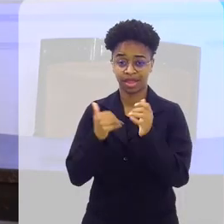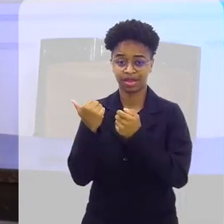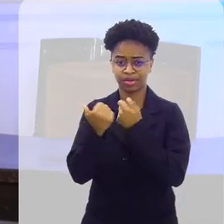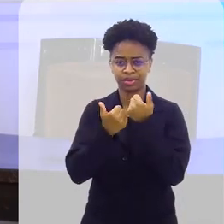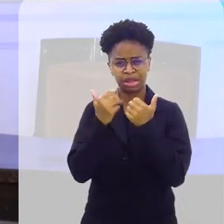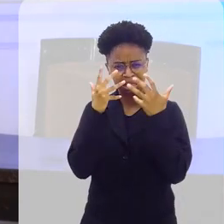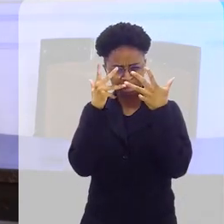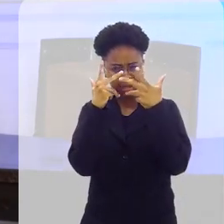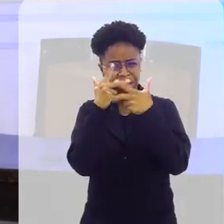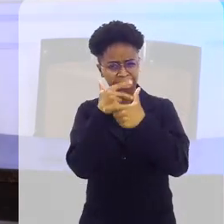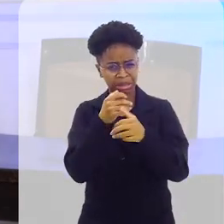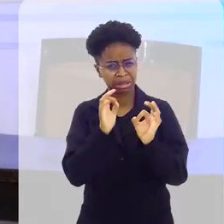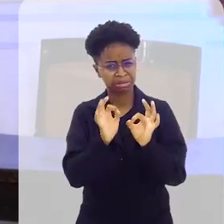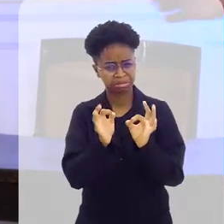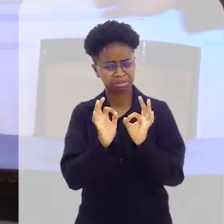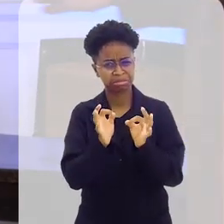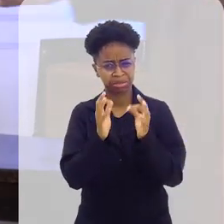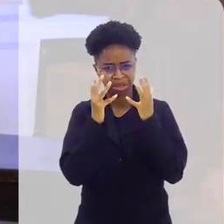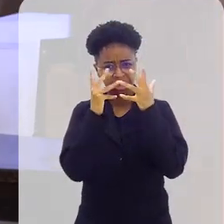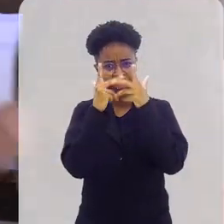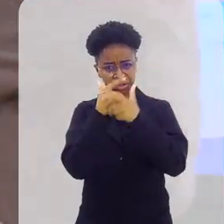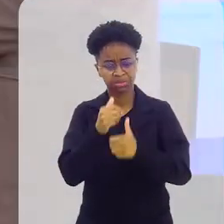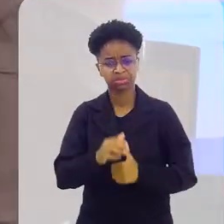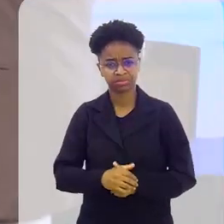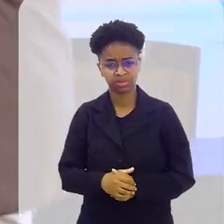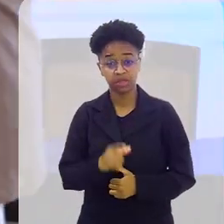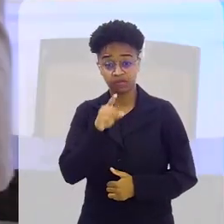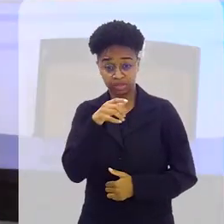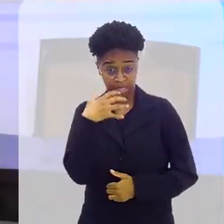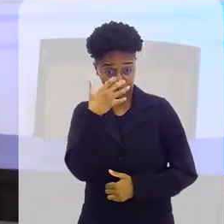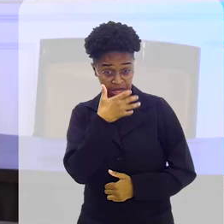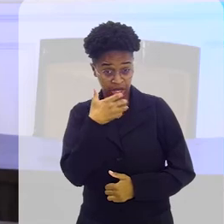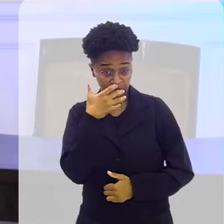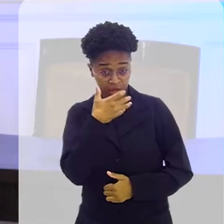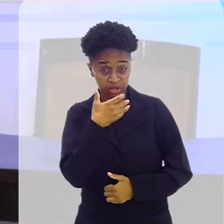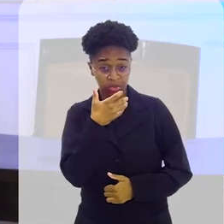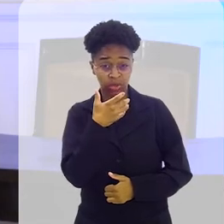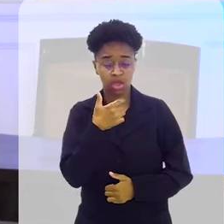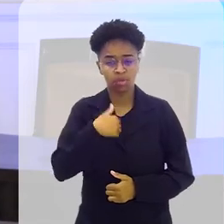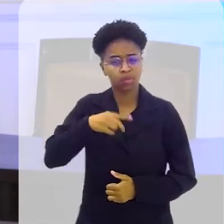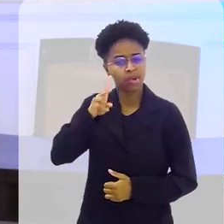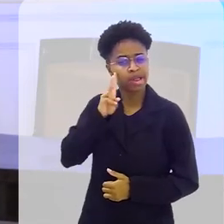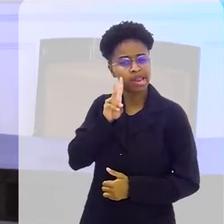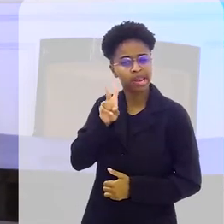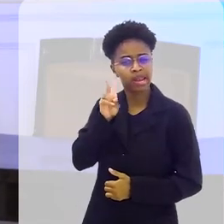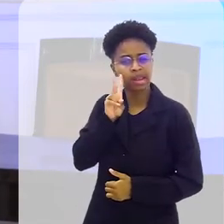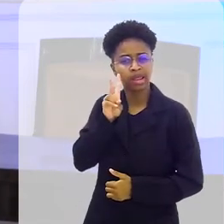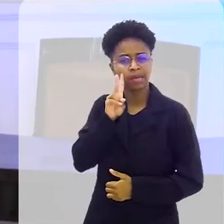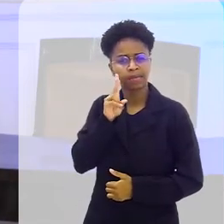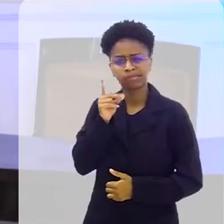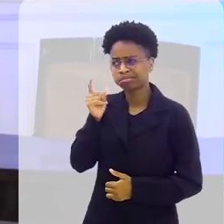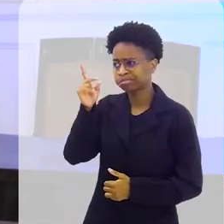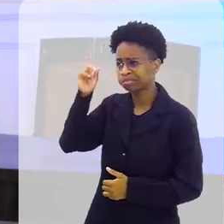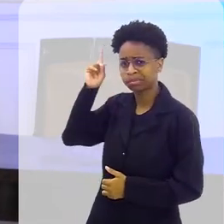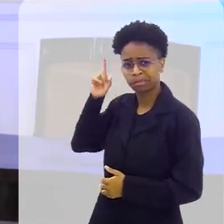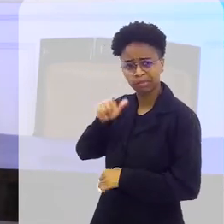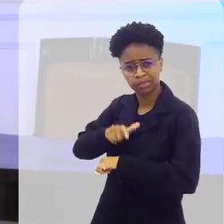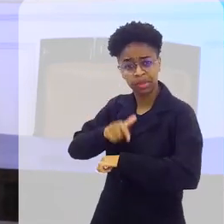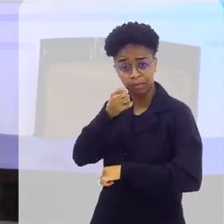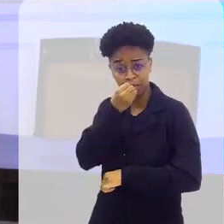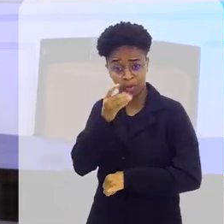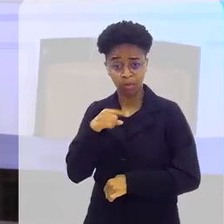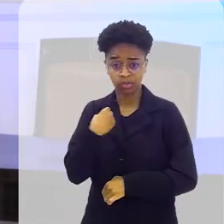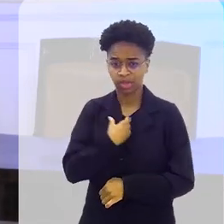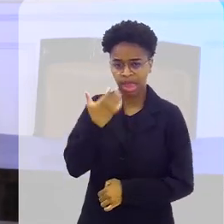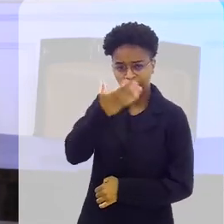Coisa Aleluia. Linda, coisa linda. Obrigado, João. Você é um cantor daqueles que me faz lembrar aquele tempo bom que a